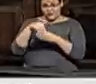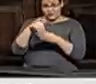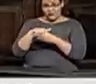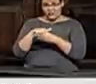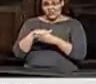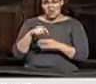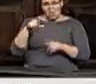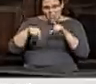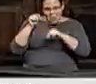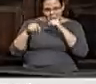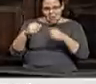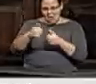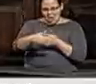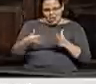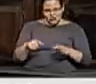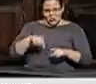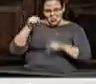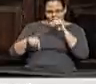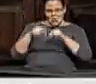caixinha e sortear?